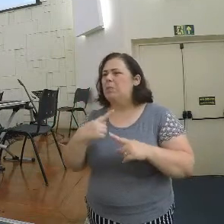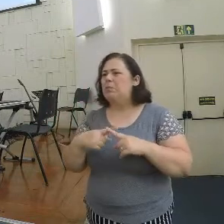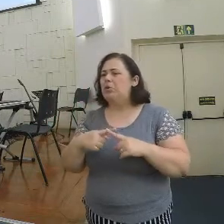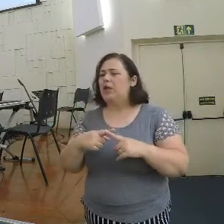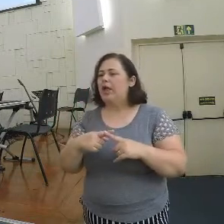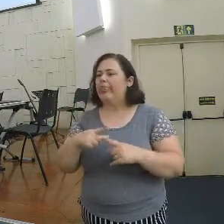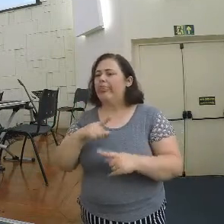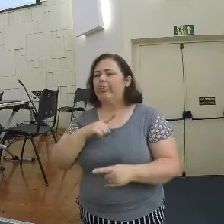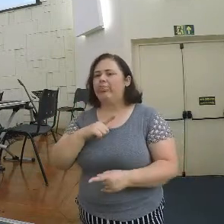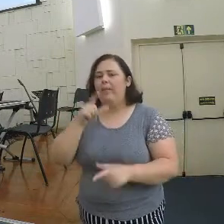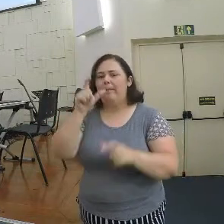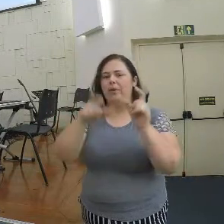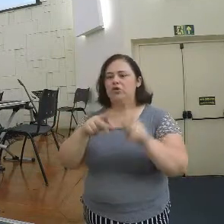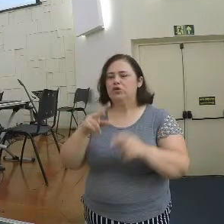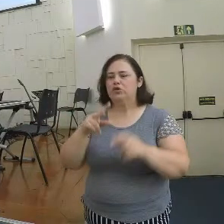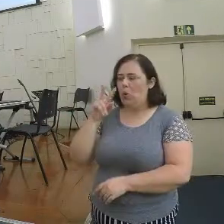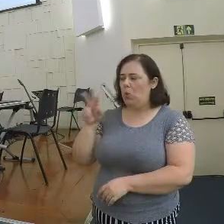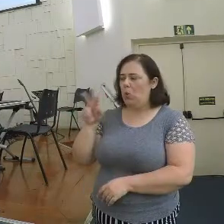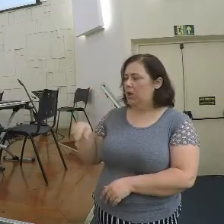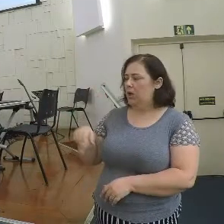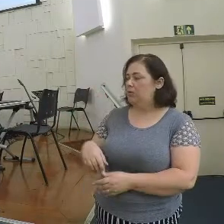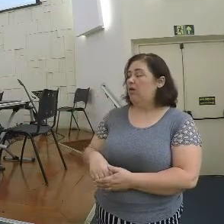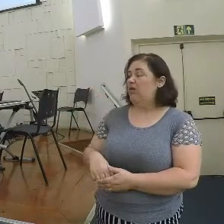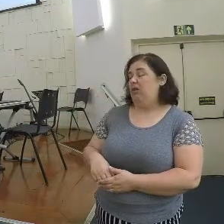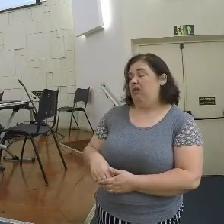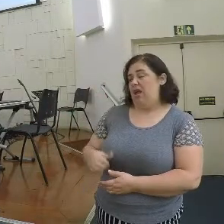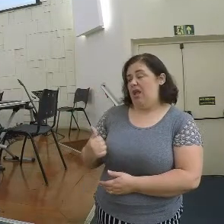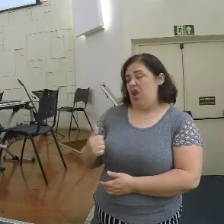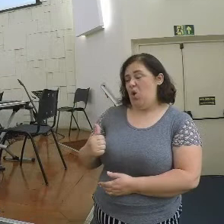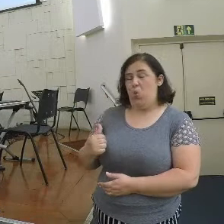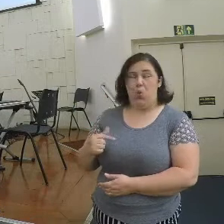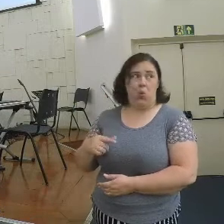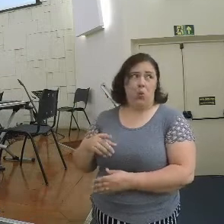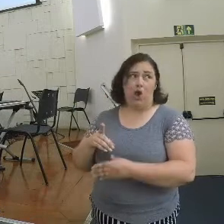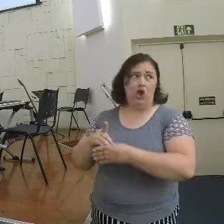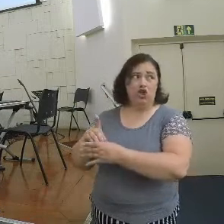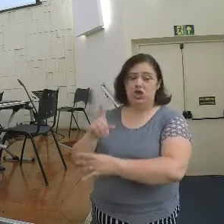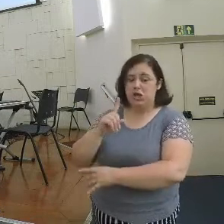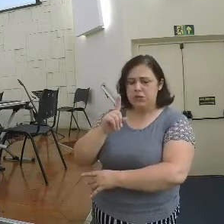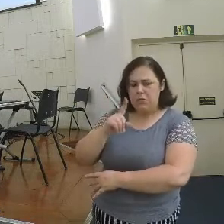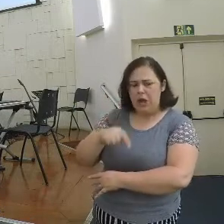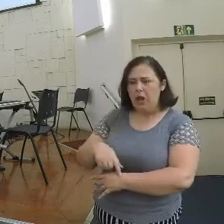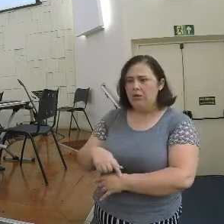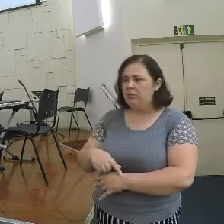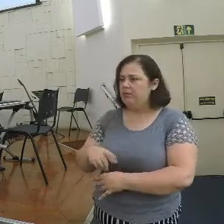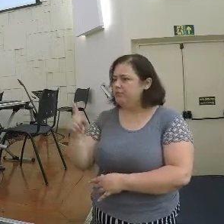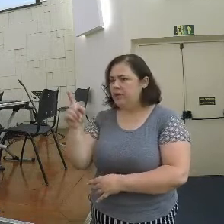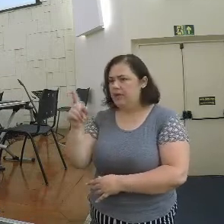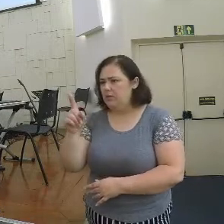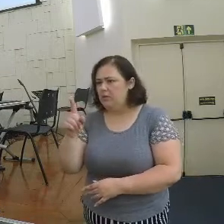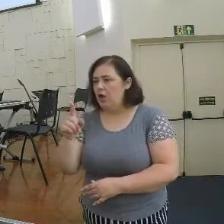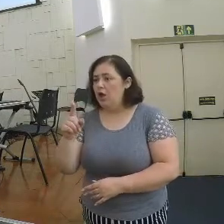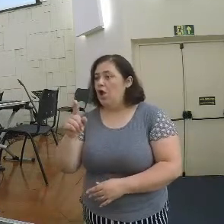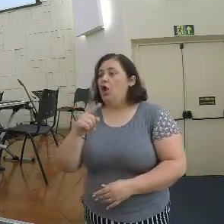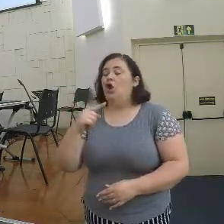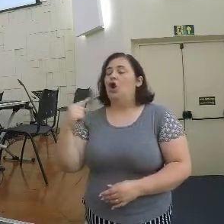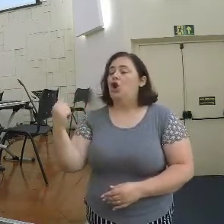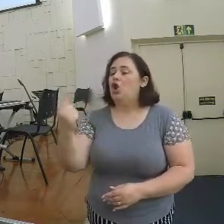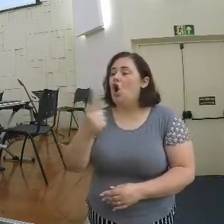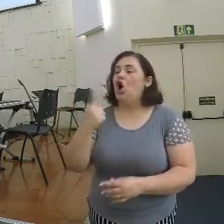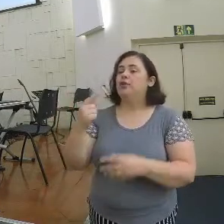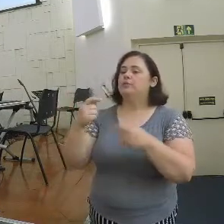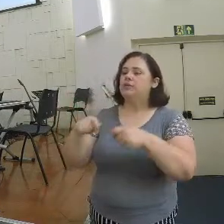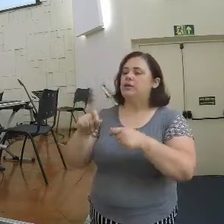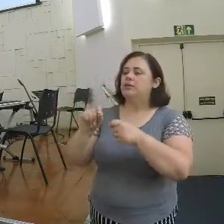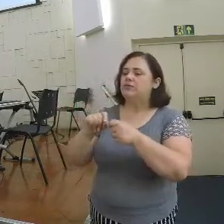você demonstre fé, crendo que não te faltará o suficiente para a sua sobrevivência, porque Deus não faria